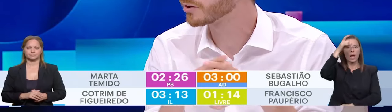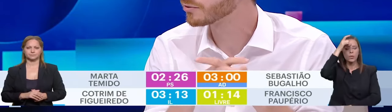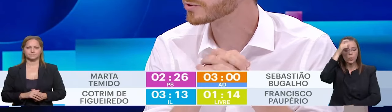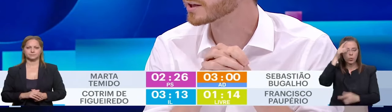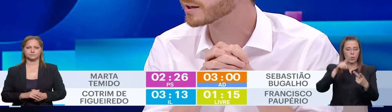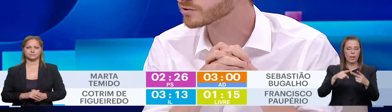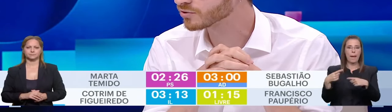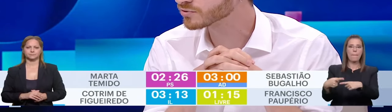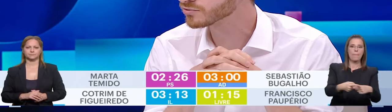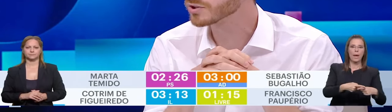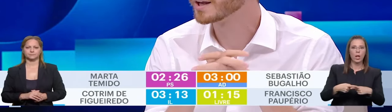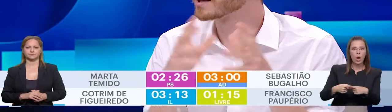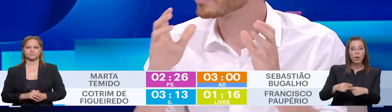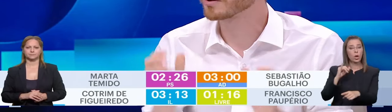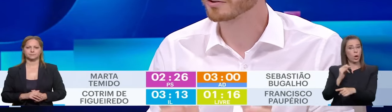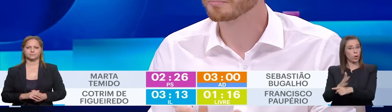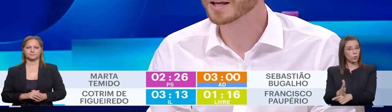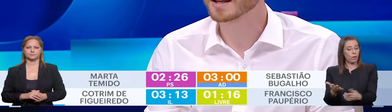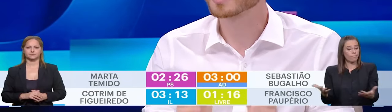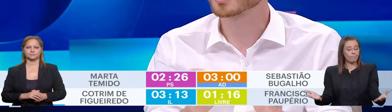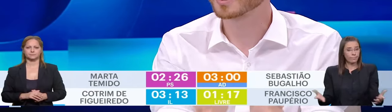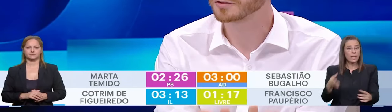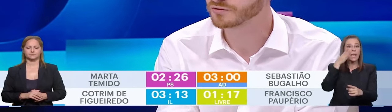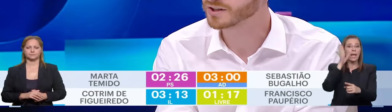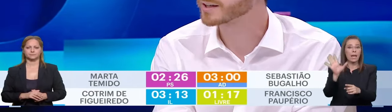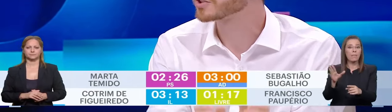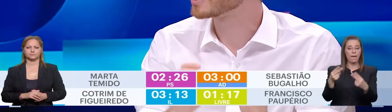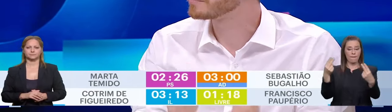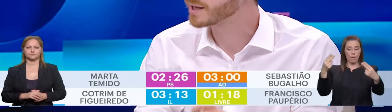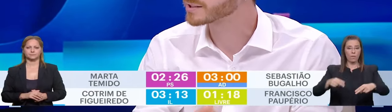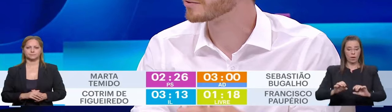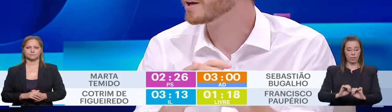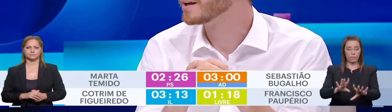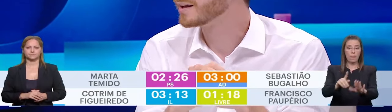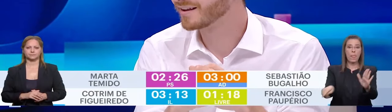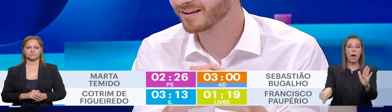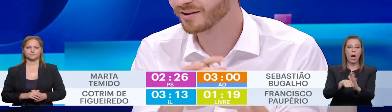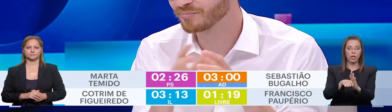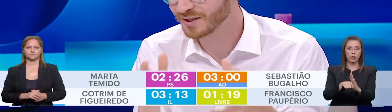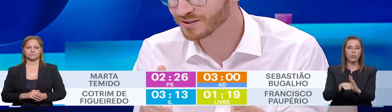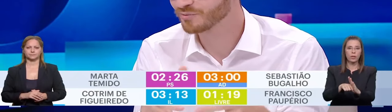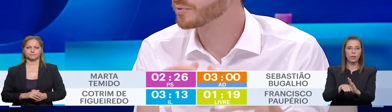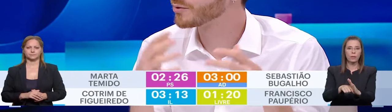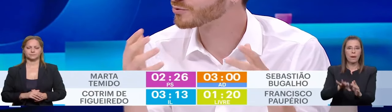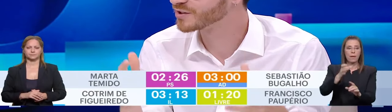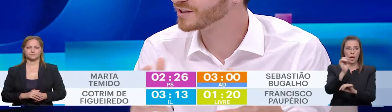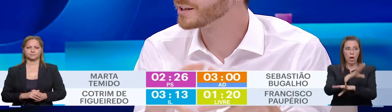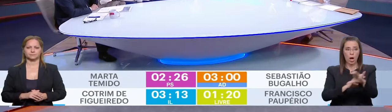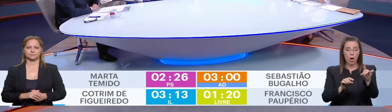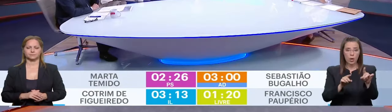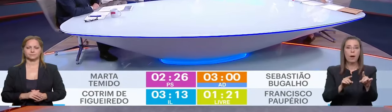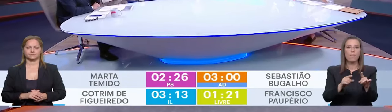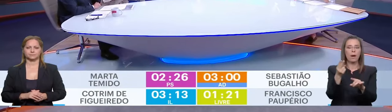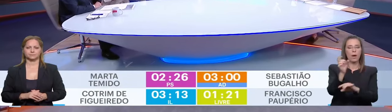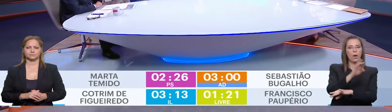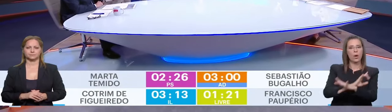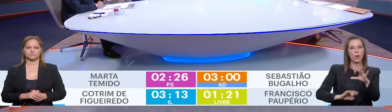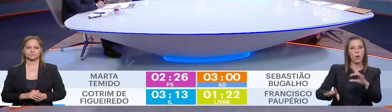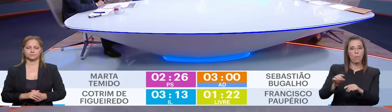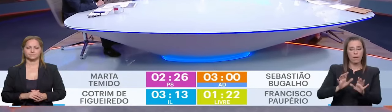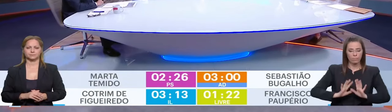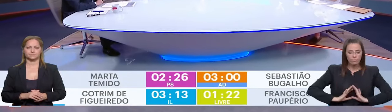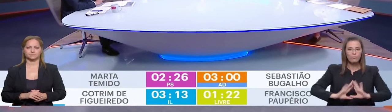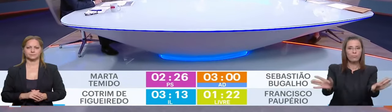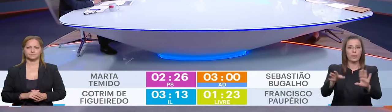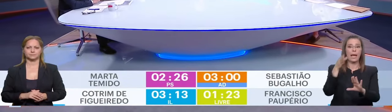aconteceu na bielorrússia entre outros em que colocam migrantes nas fronteiras e ameaçam a países europeus e a União Europeia de que vão